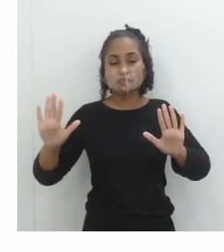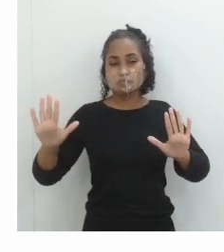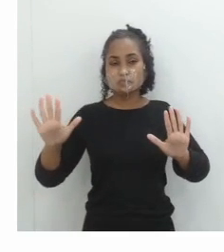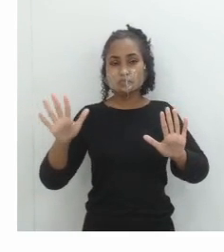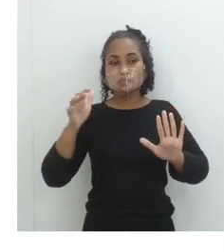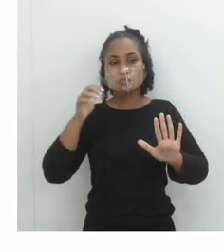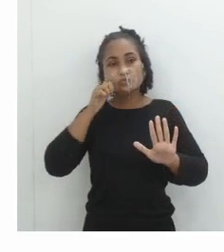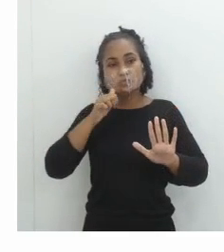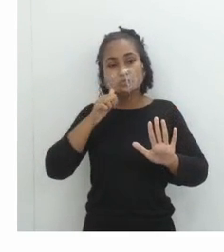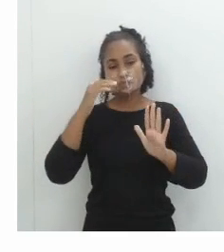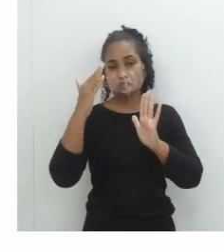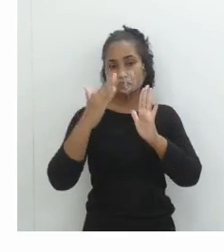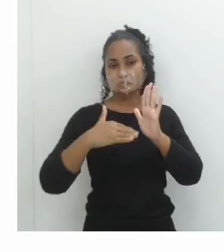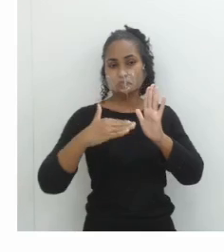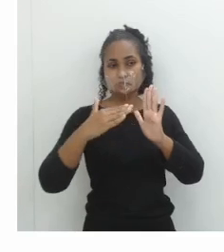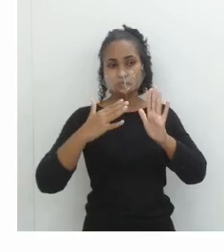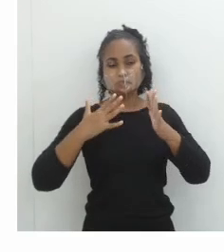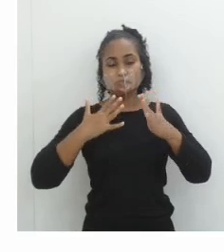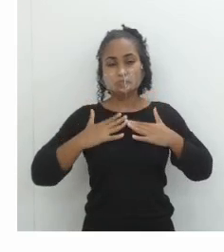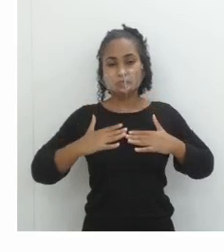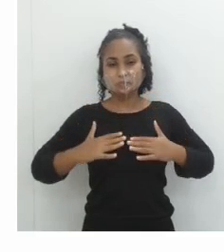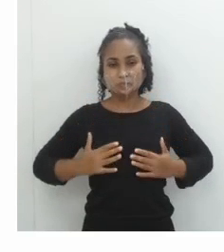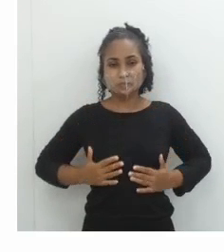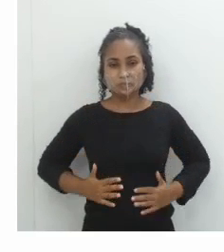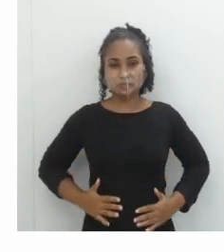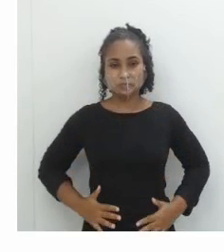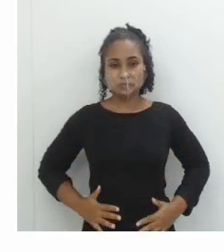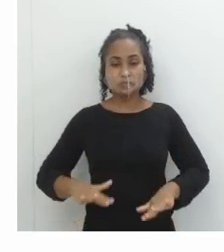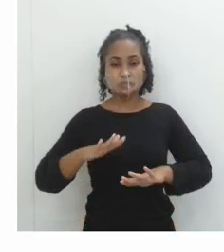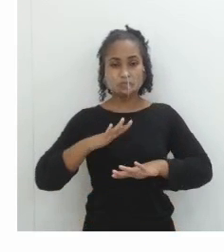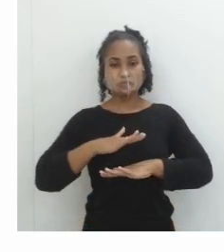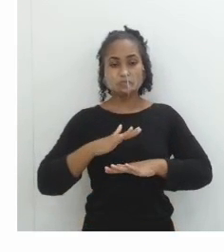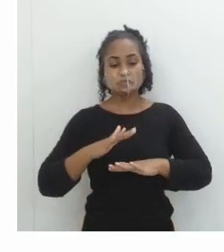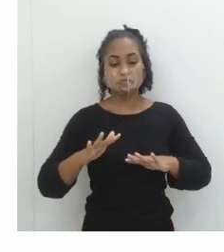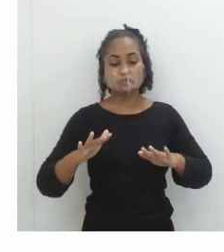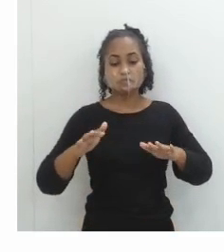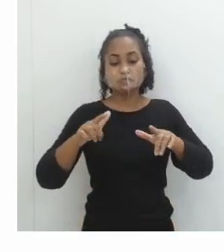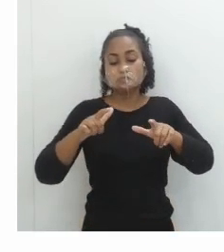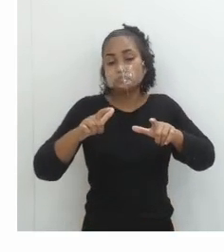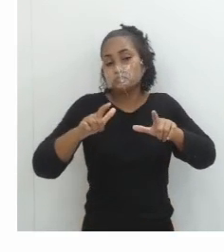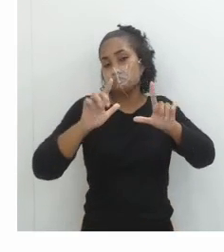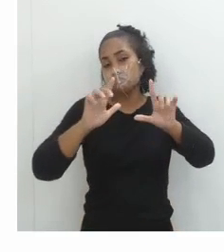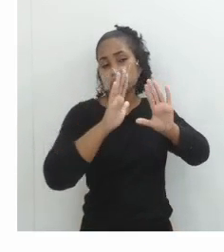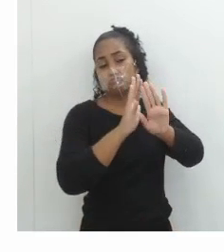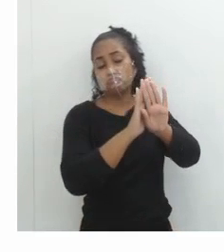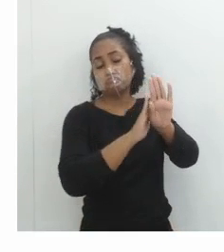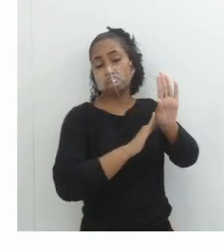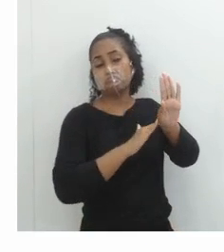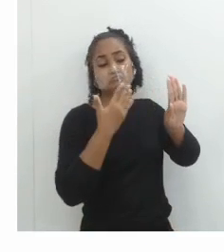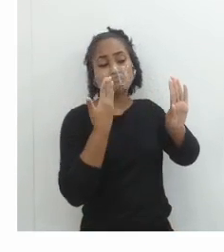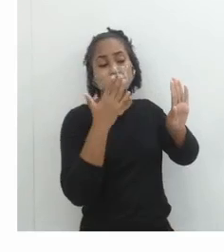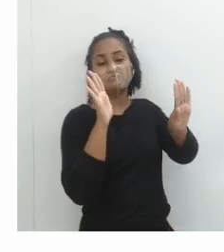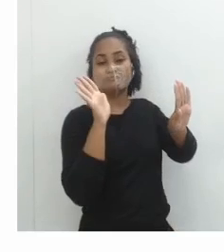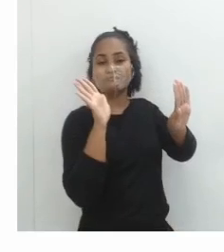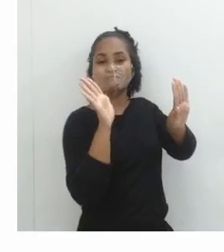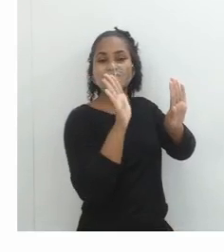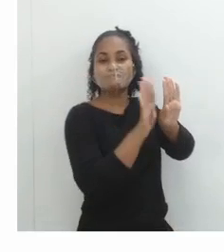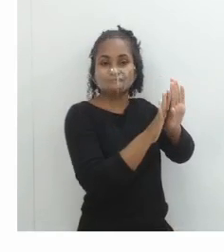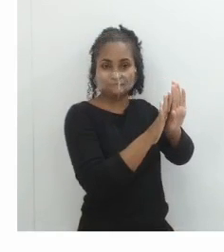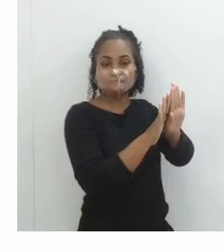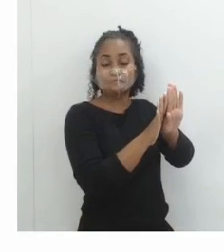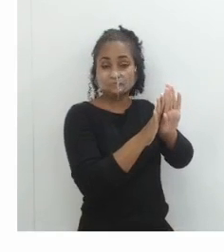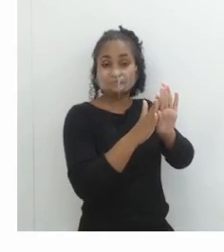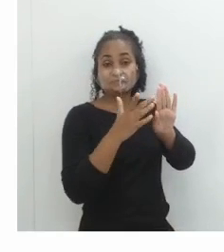mulheres pintadas, estão com tintas no seu corpo e encostam seu corpo sobre um determinado quadro, ou um papel, ou uma parede